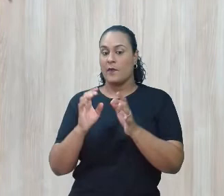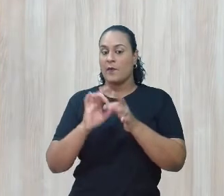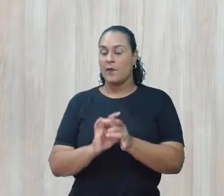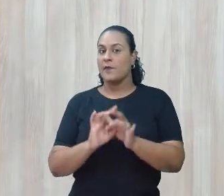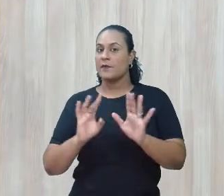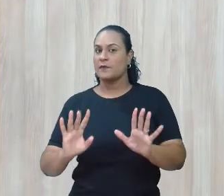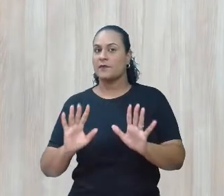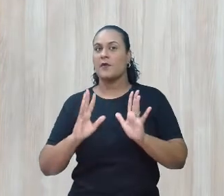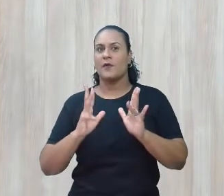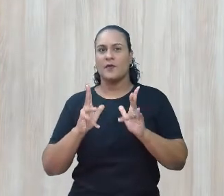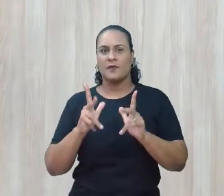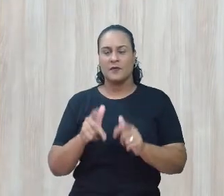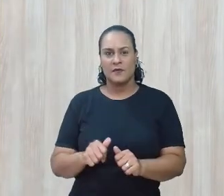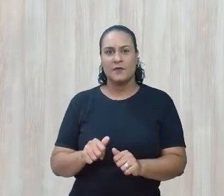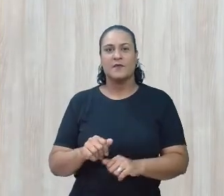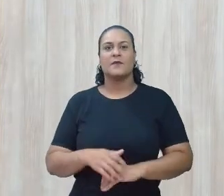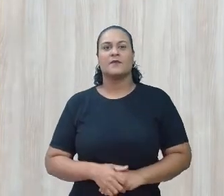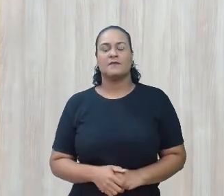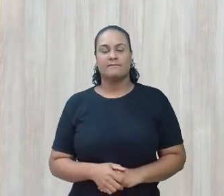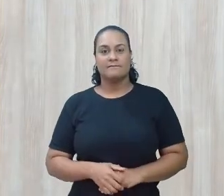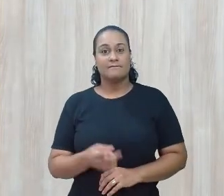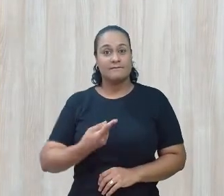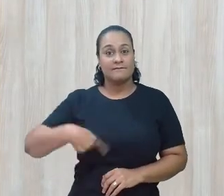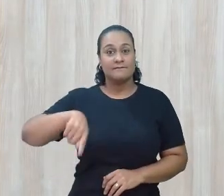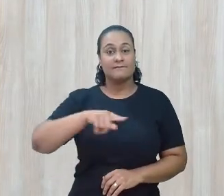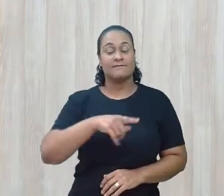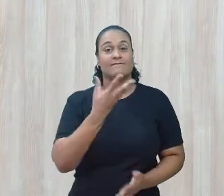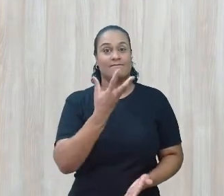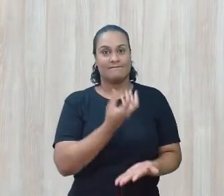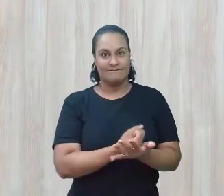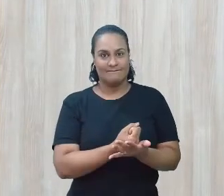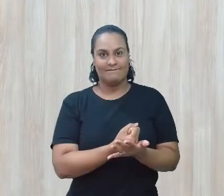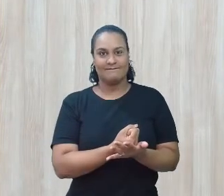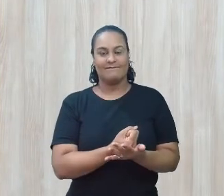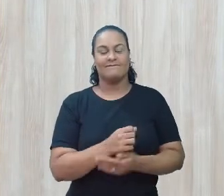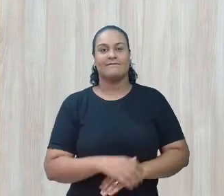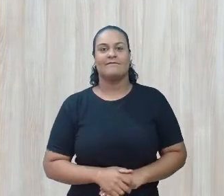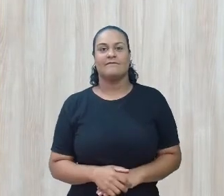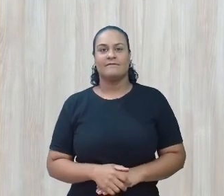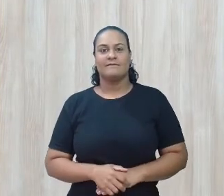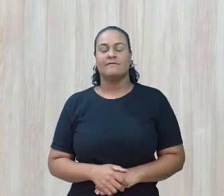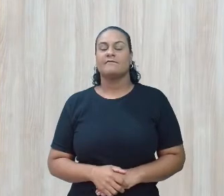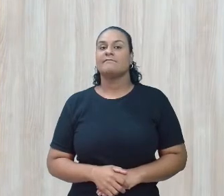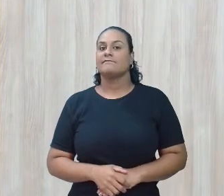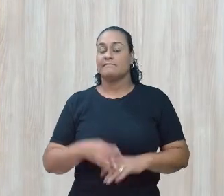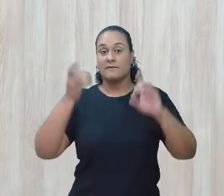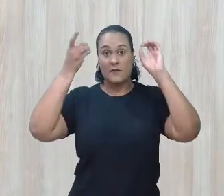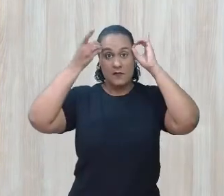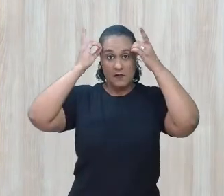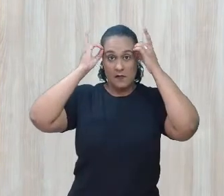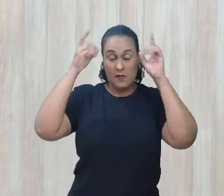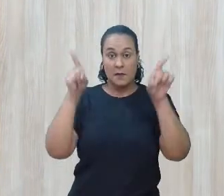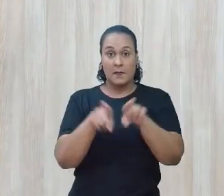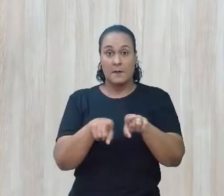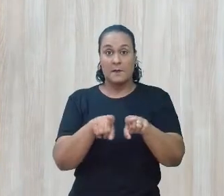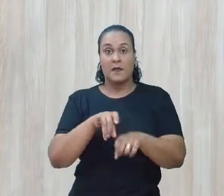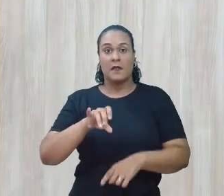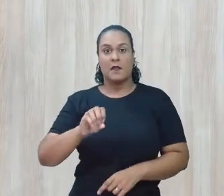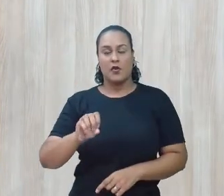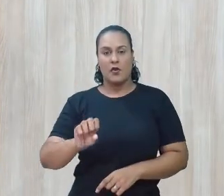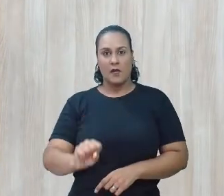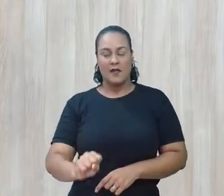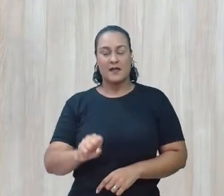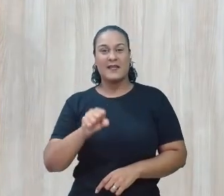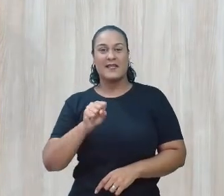disponível em todas as plataformas para que vocês baixem, certo? Tanto para Android quanto para iOS. E